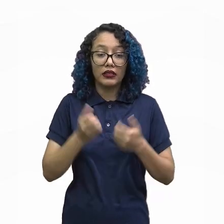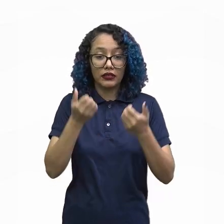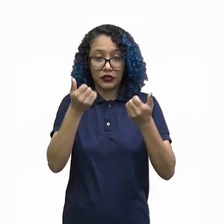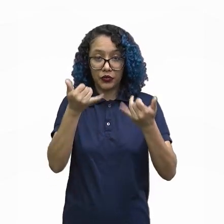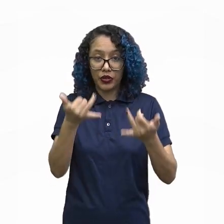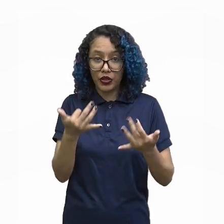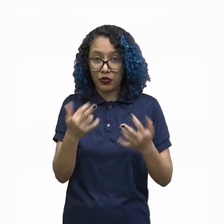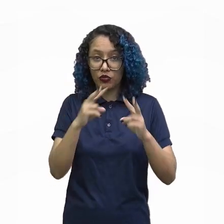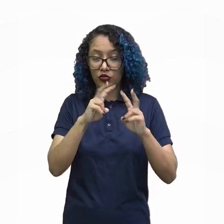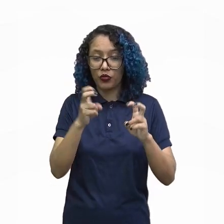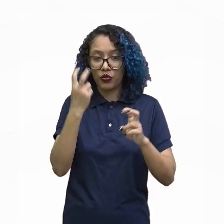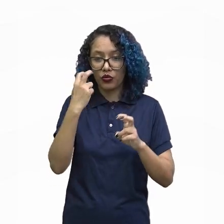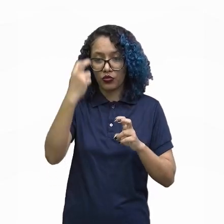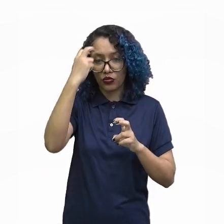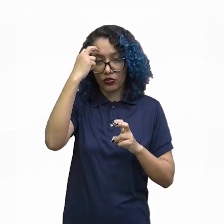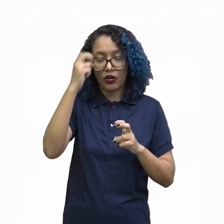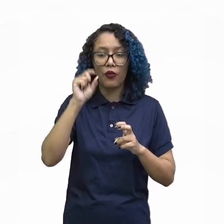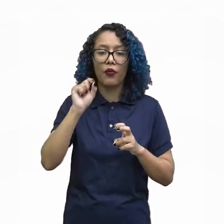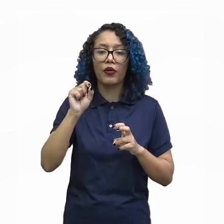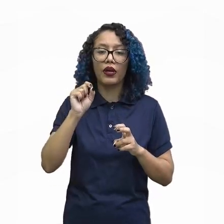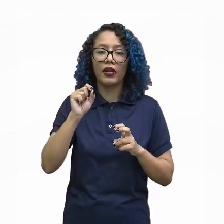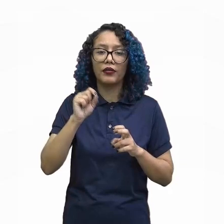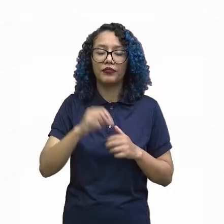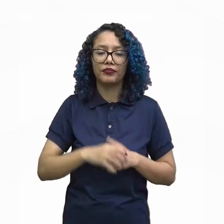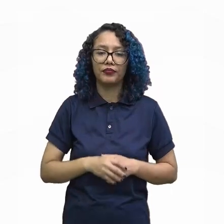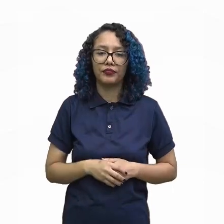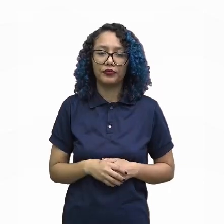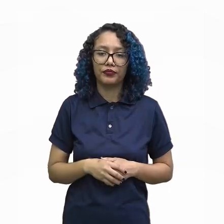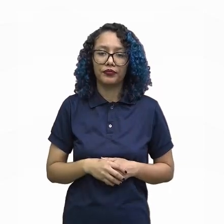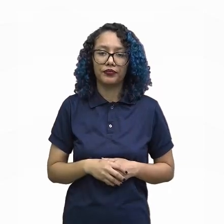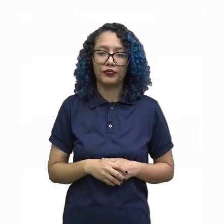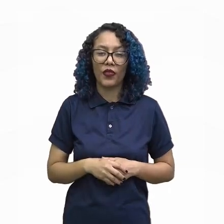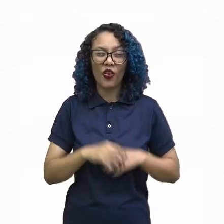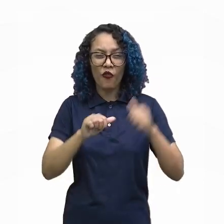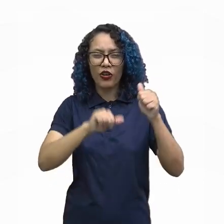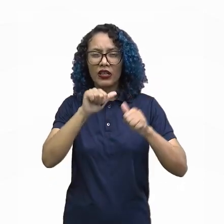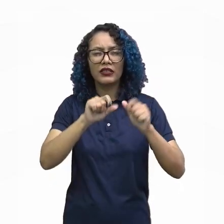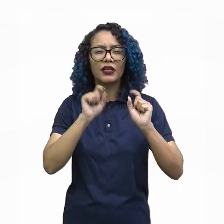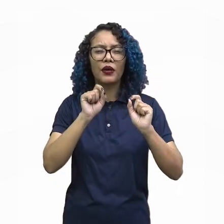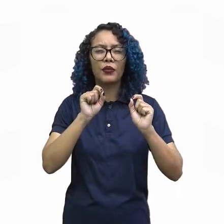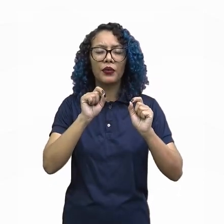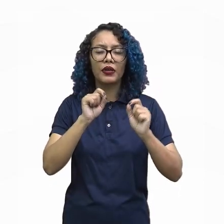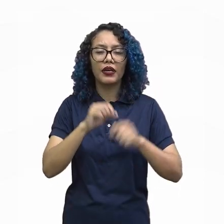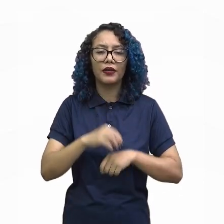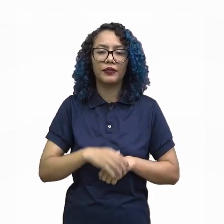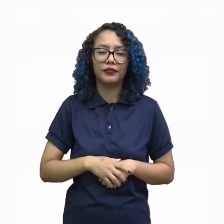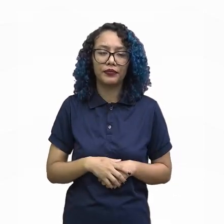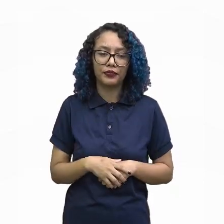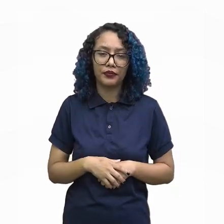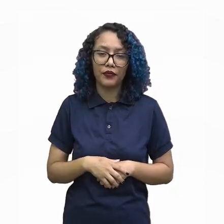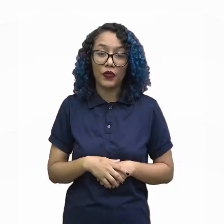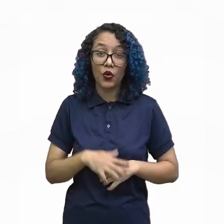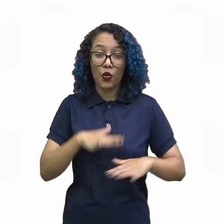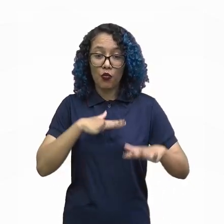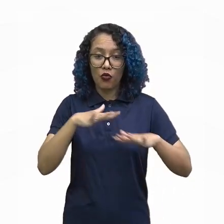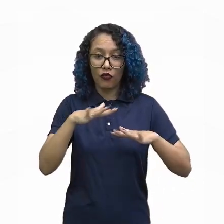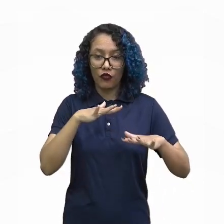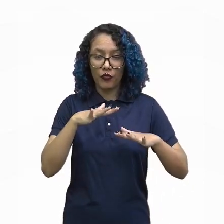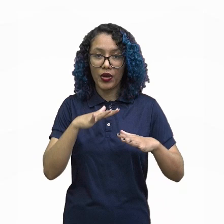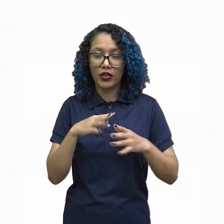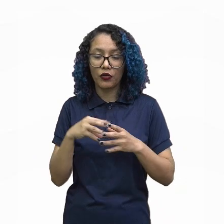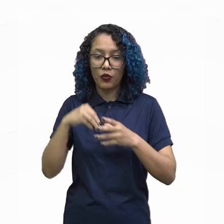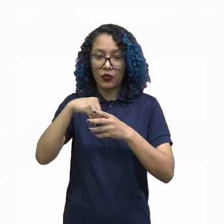eu estou falando dessa questão cultural e eu vou olhar a questão da minha movimentação dentro de